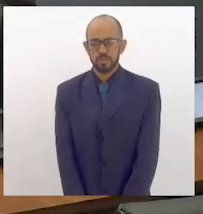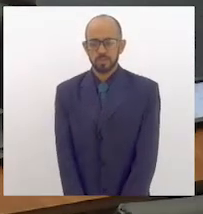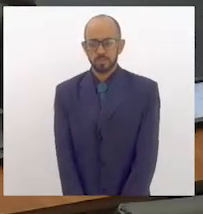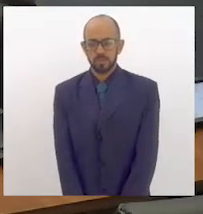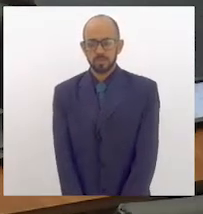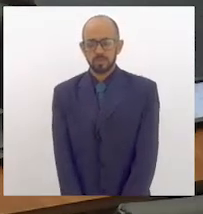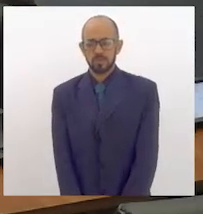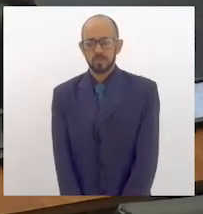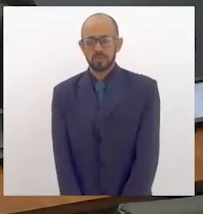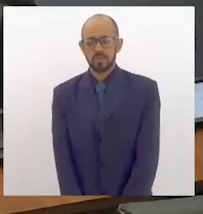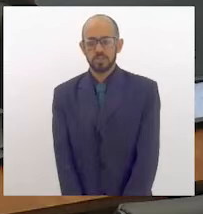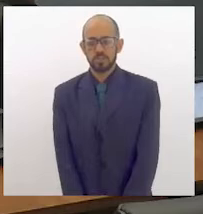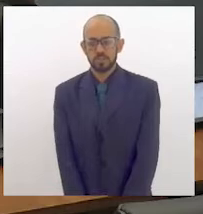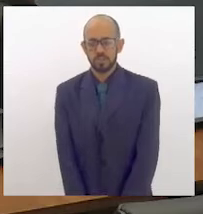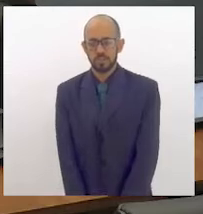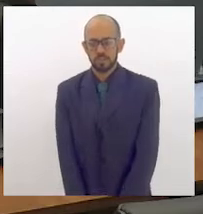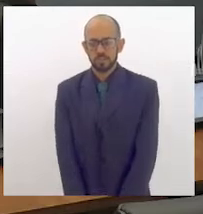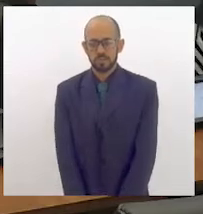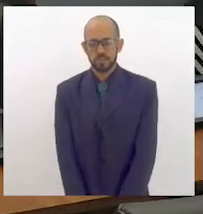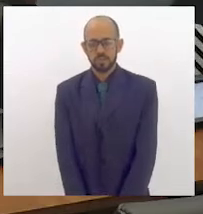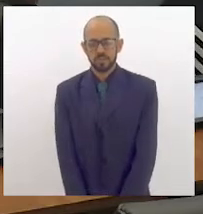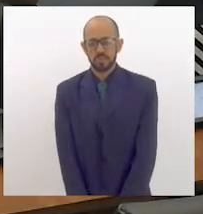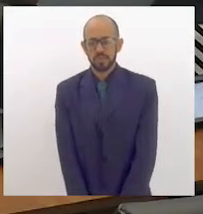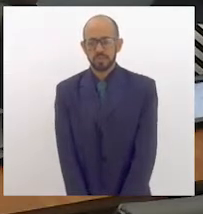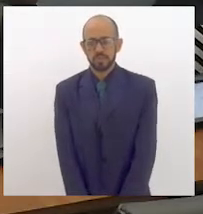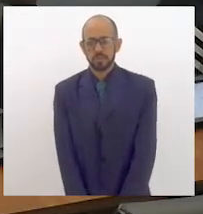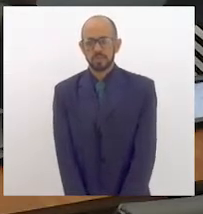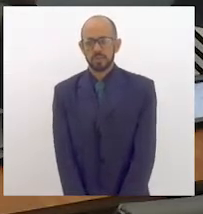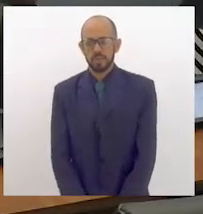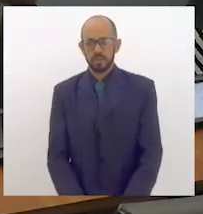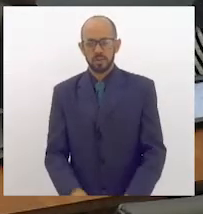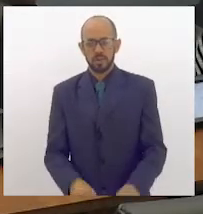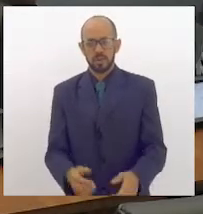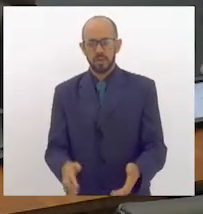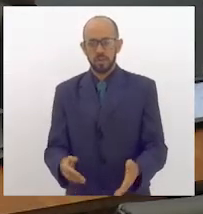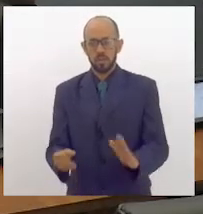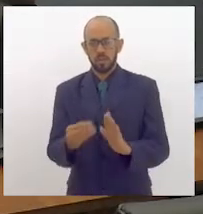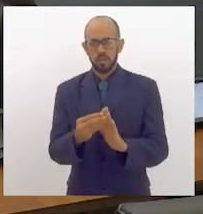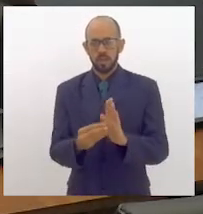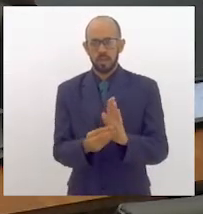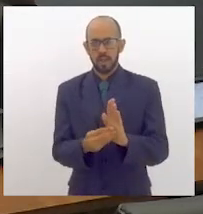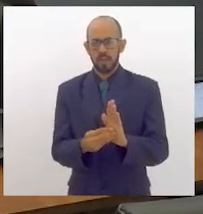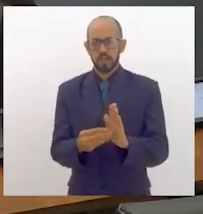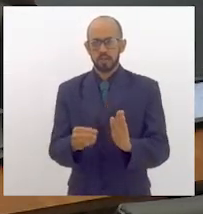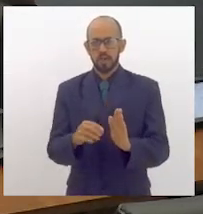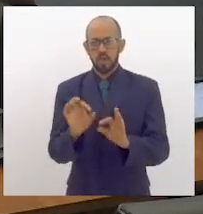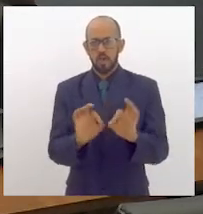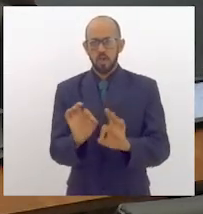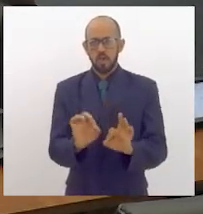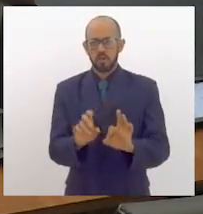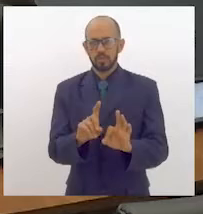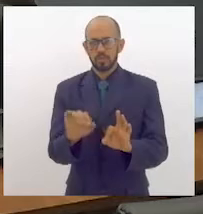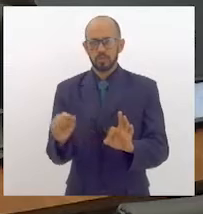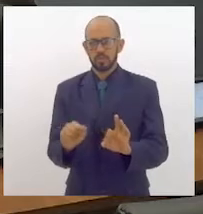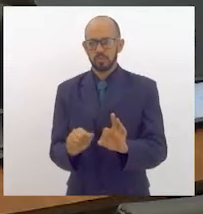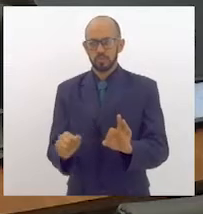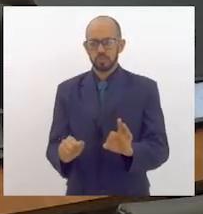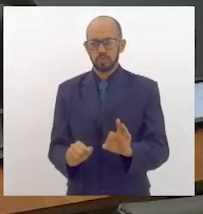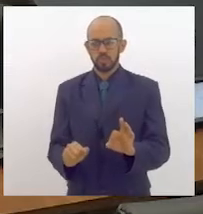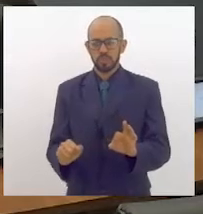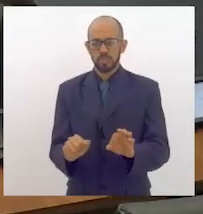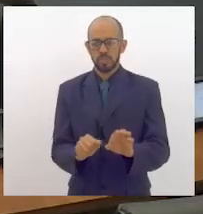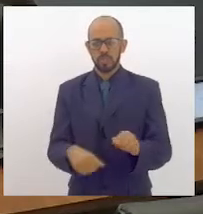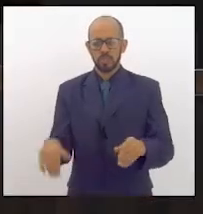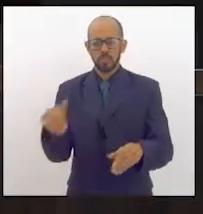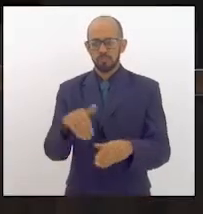sim Deputado Subtenente ao final Luiz a ordem do dia de acordo para o primeiro lote de 47 o Regimento Interno em tramitação